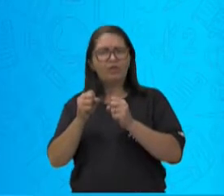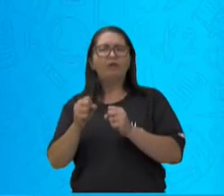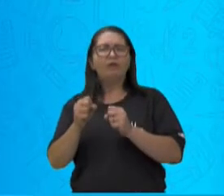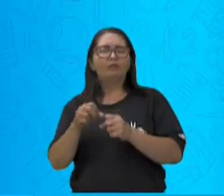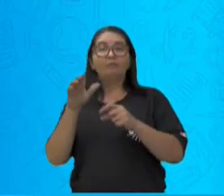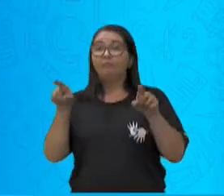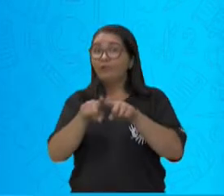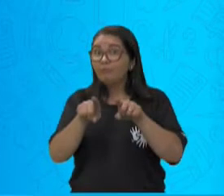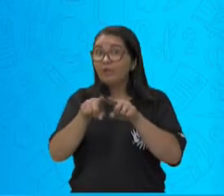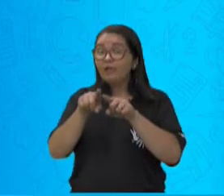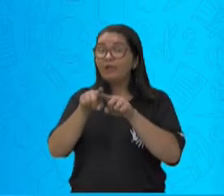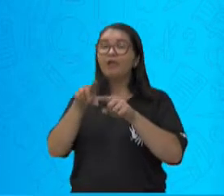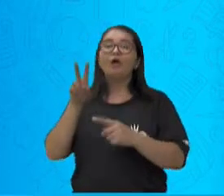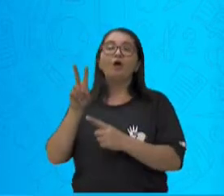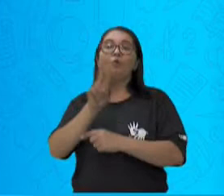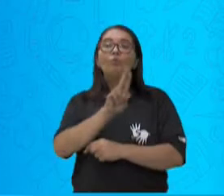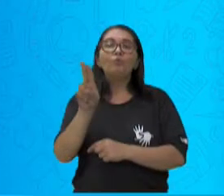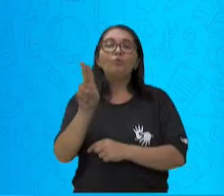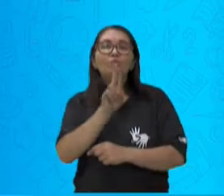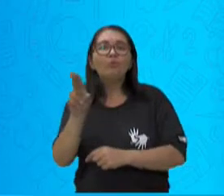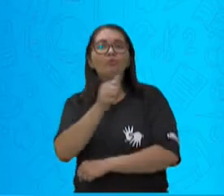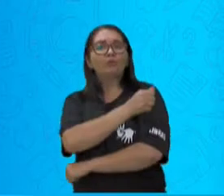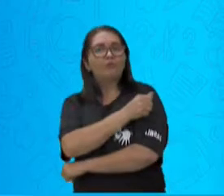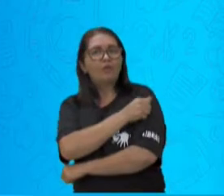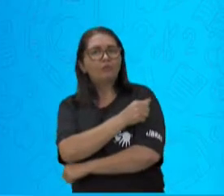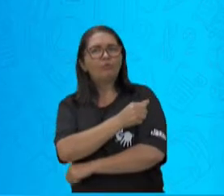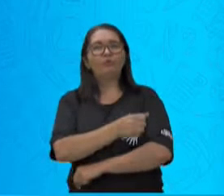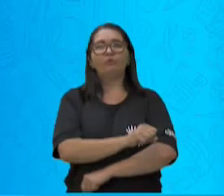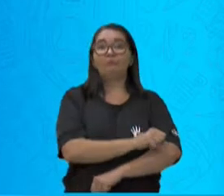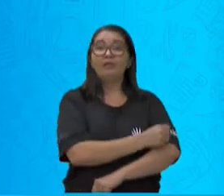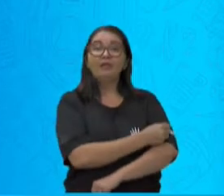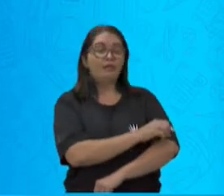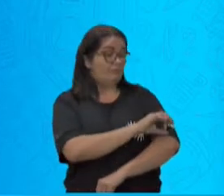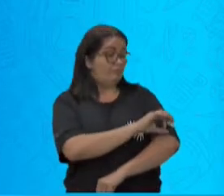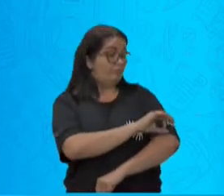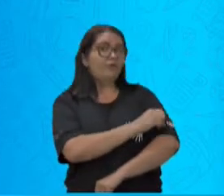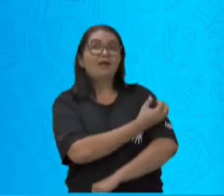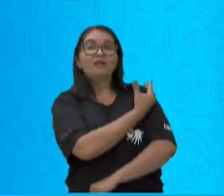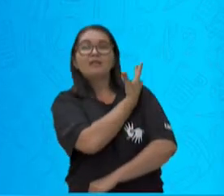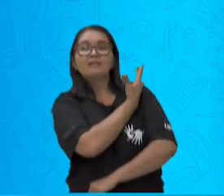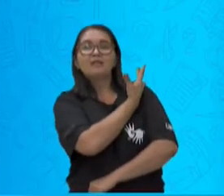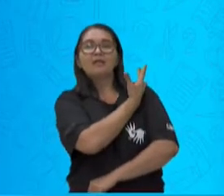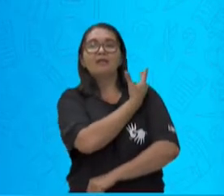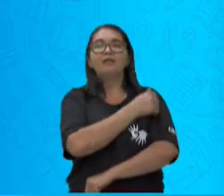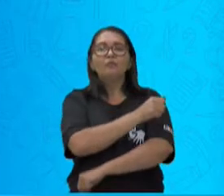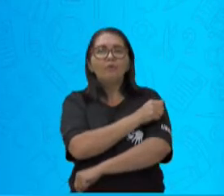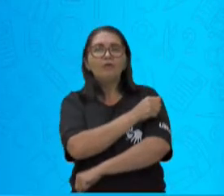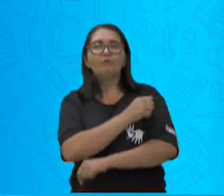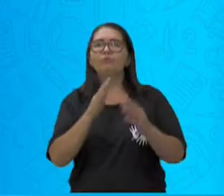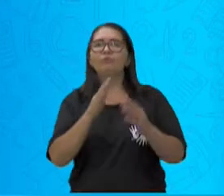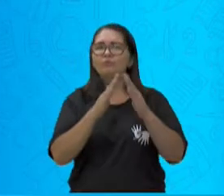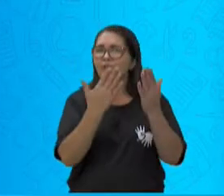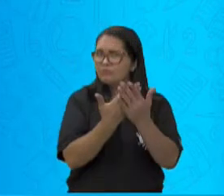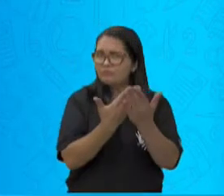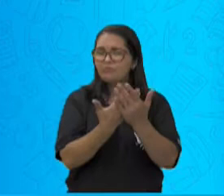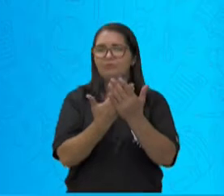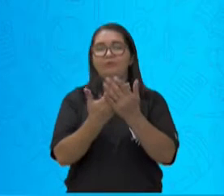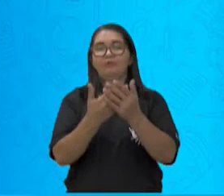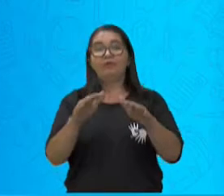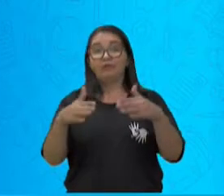do participante, a série que ele está cursando e o título da produção, que é